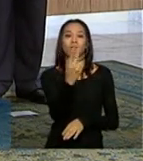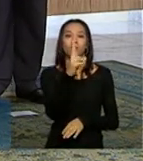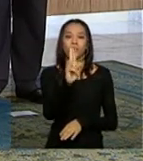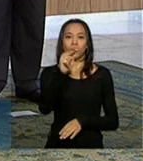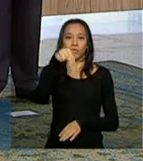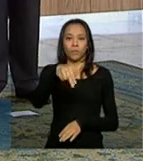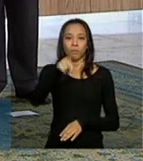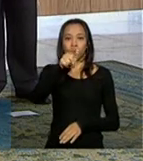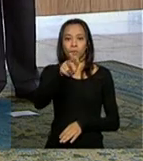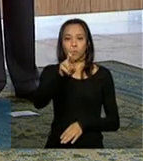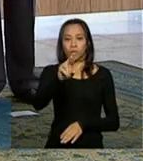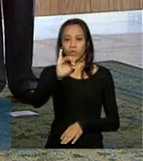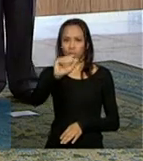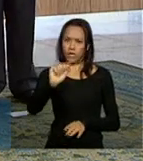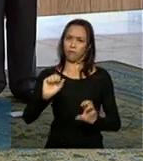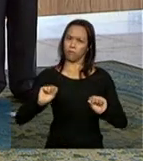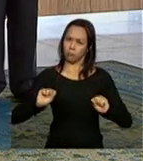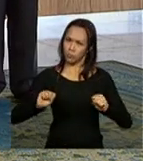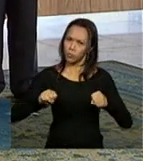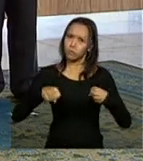sendo fortalecidas.